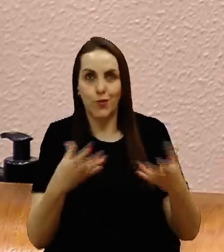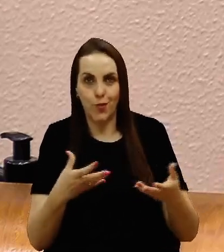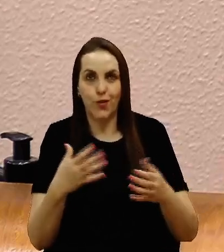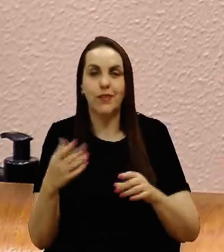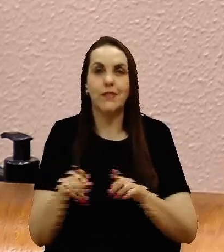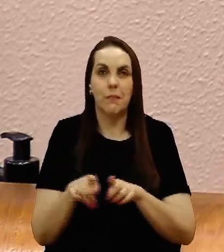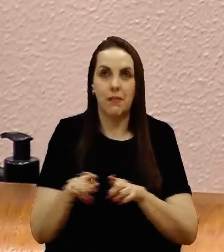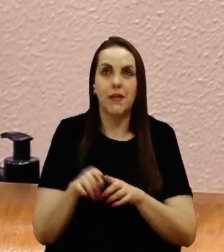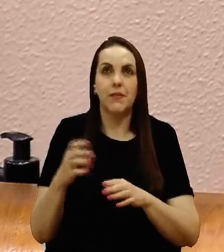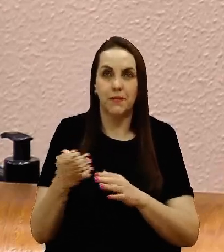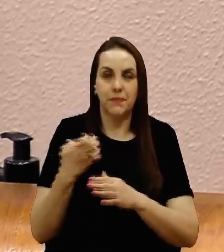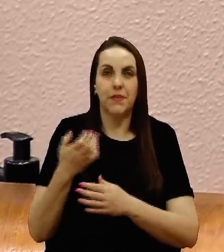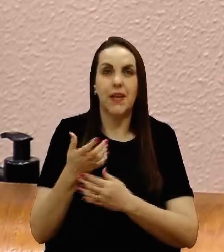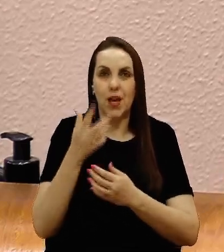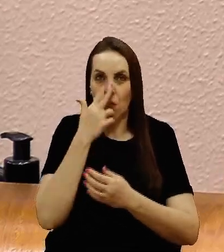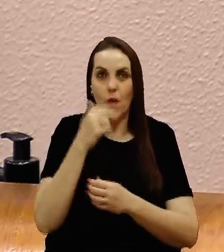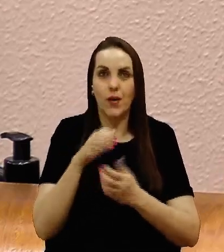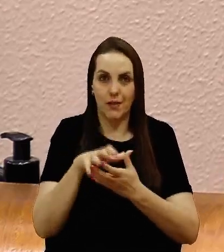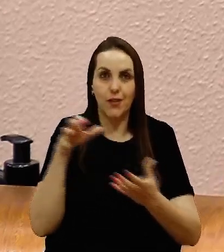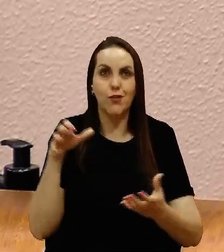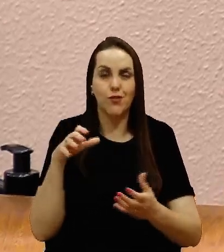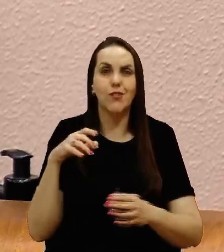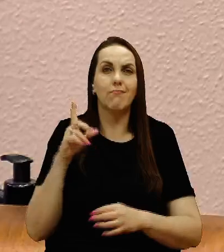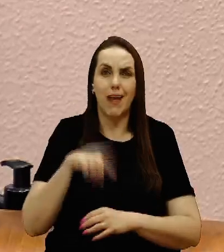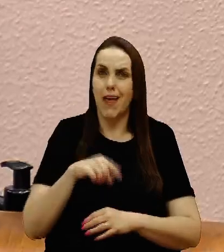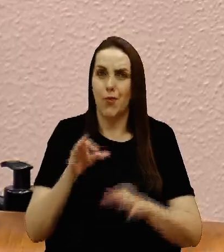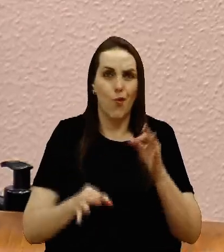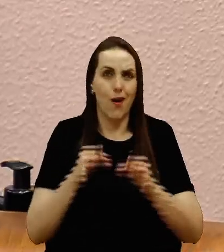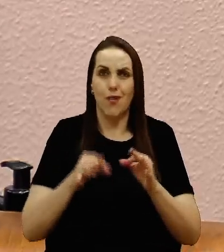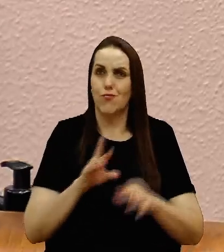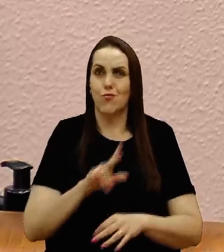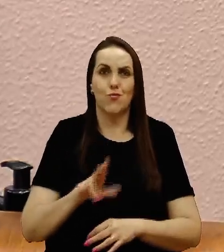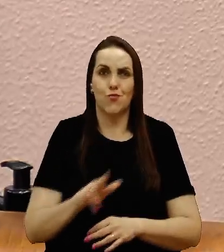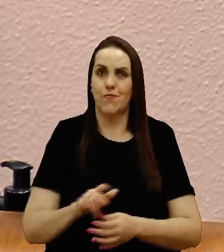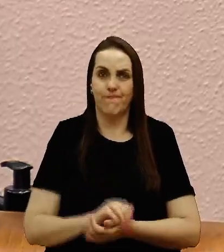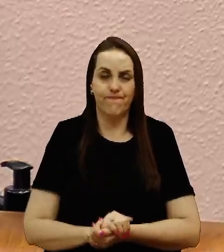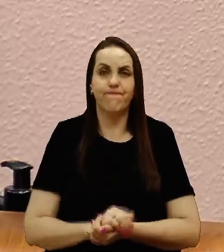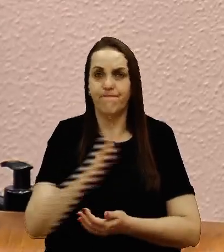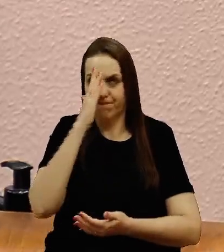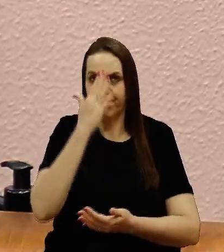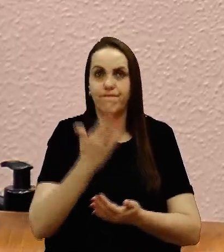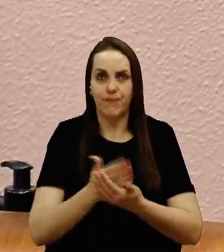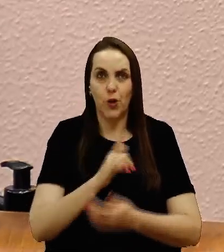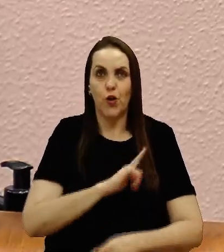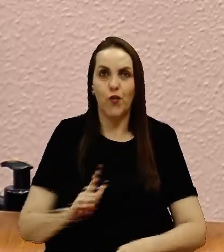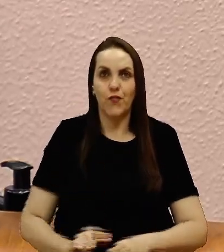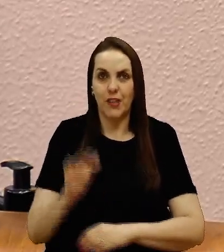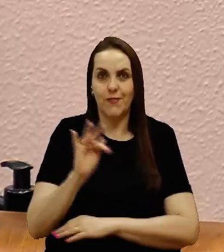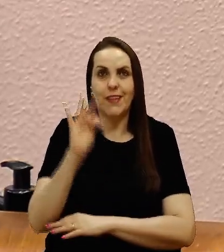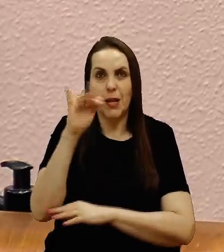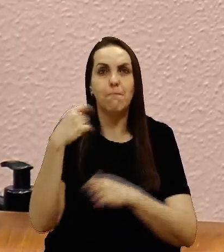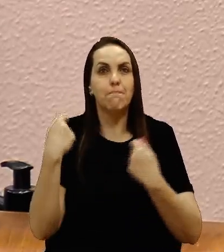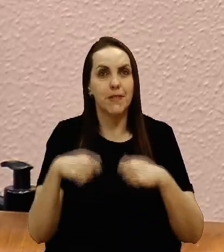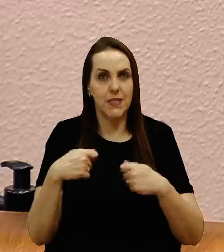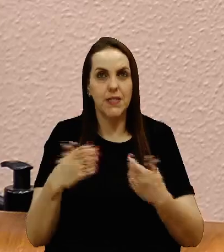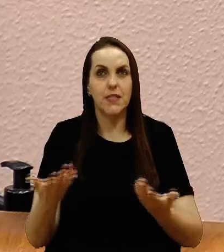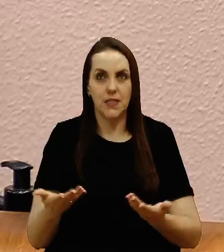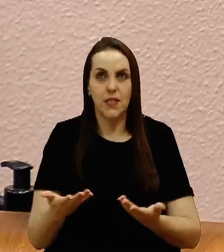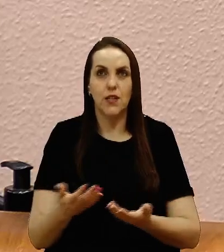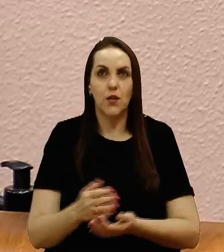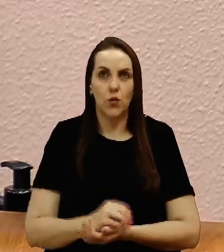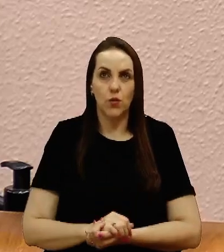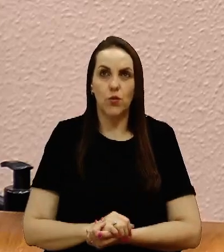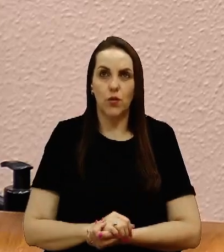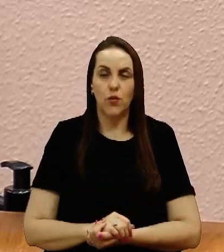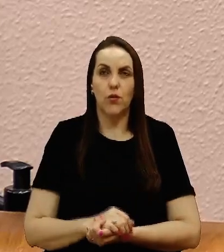aos grandes. Isso é extremamente injusto, e nós acreditamos que o governo federal precisa, sim, olhar para isso, né? Os parlamentares precisam, sim, olhar para